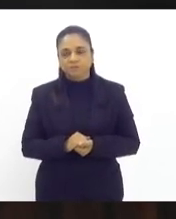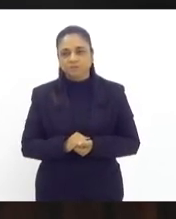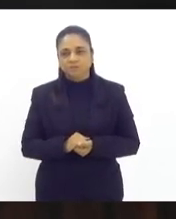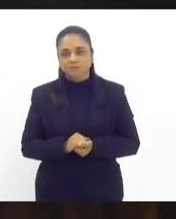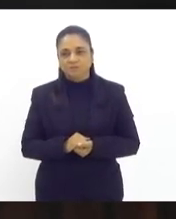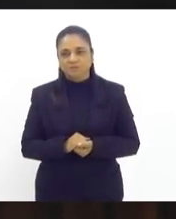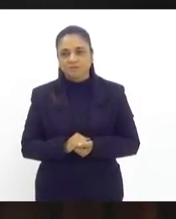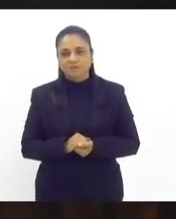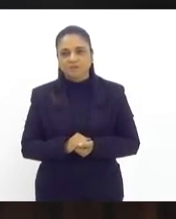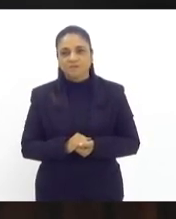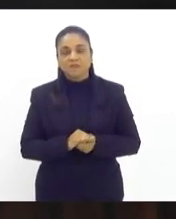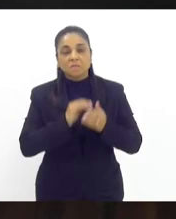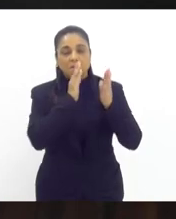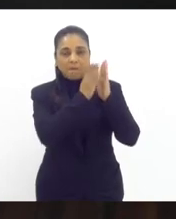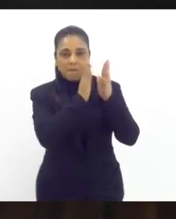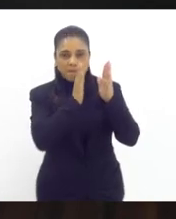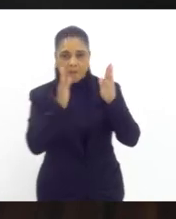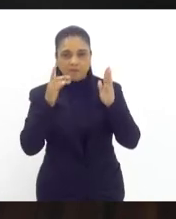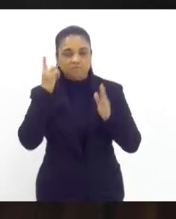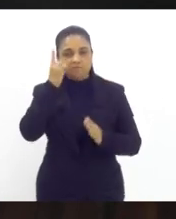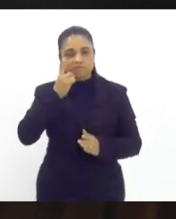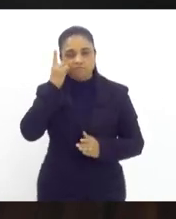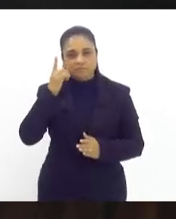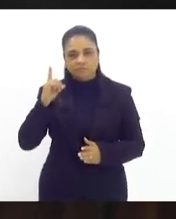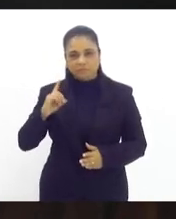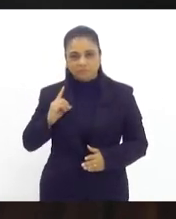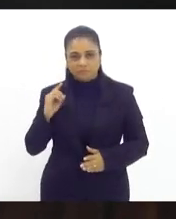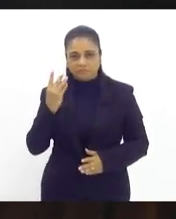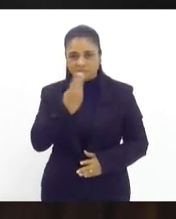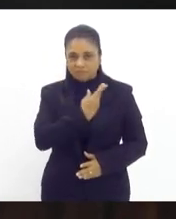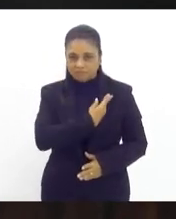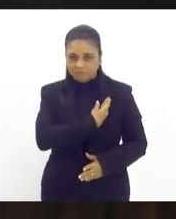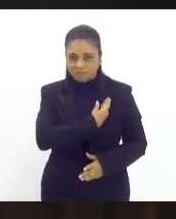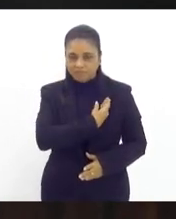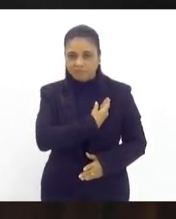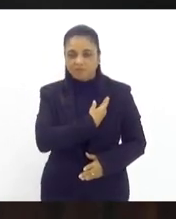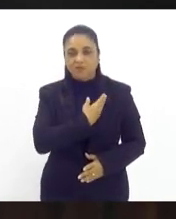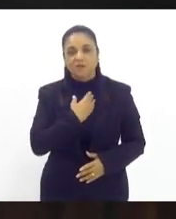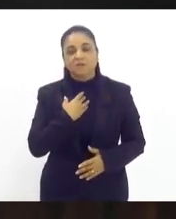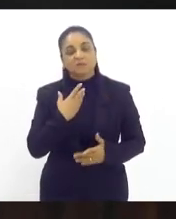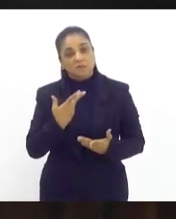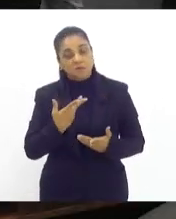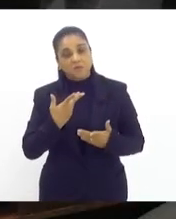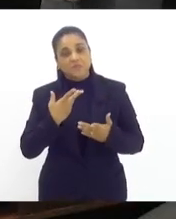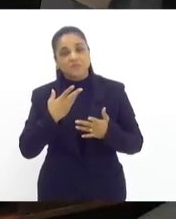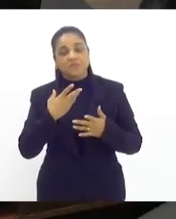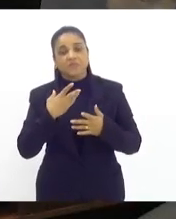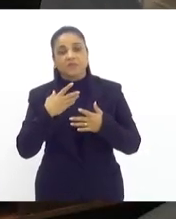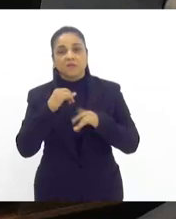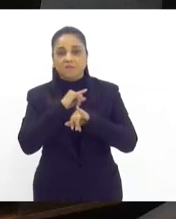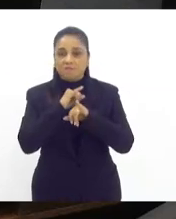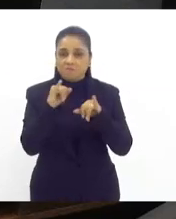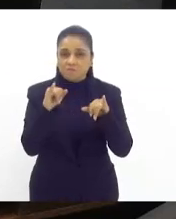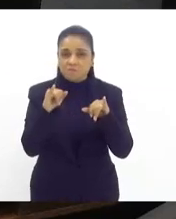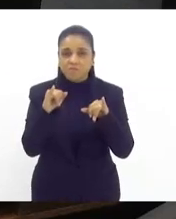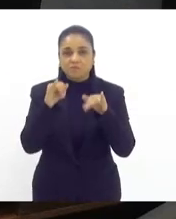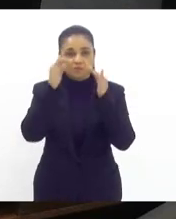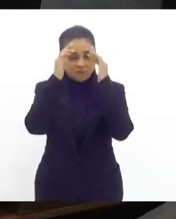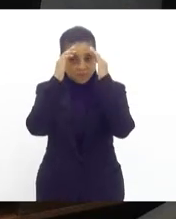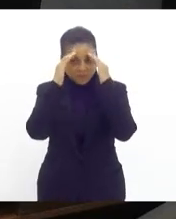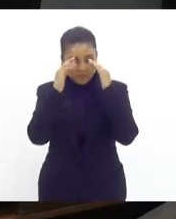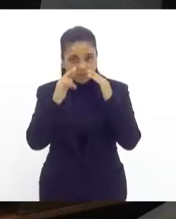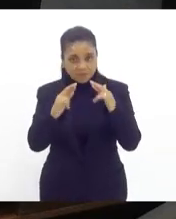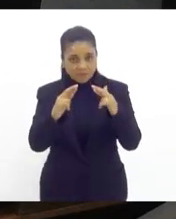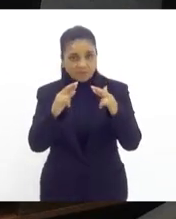já os trabalhos à ordem para discutir deputada eu queria só sinalizar em respeito